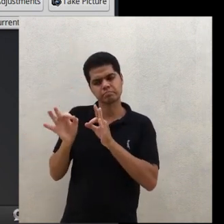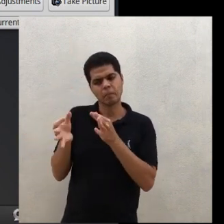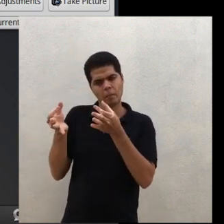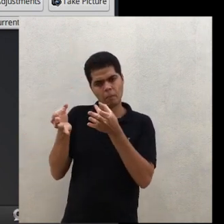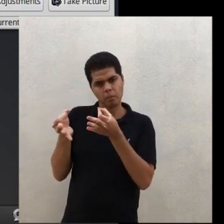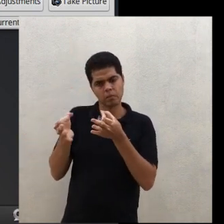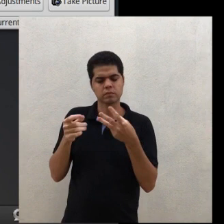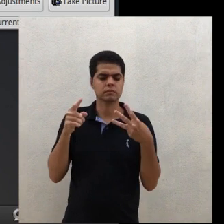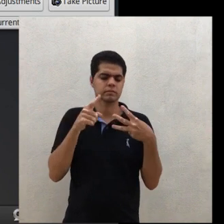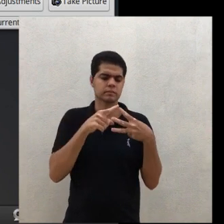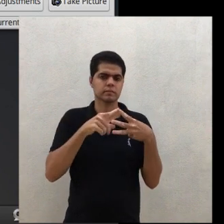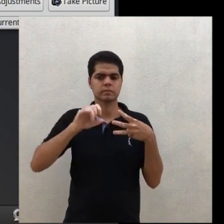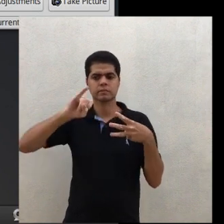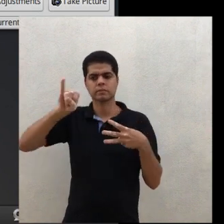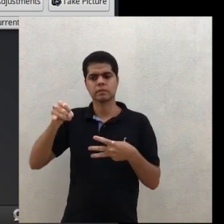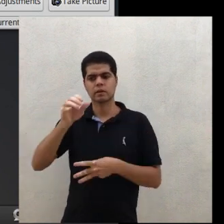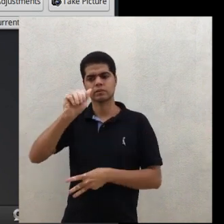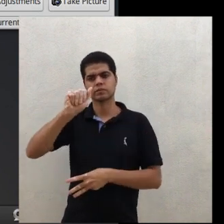-jar